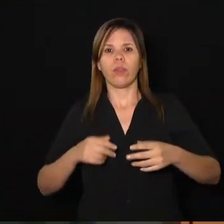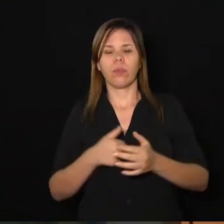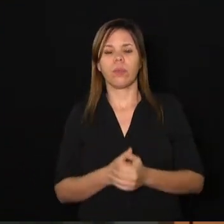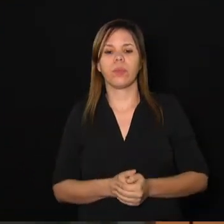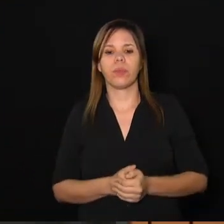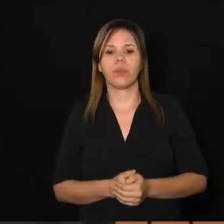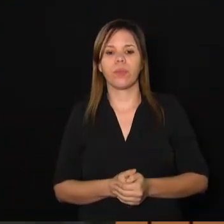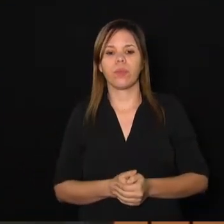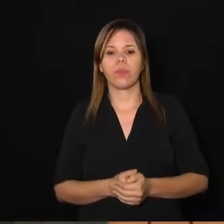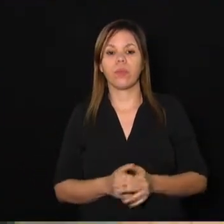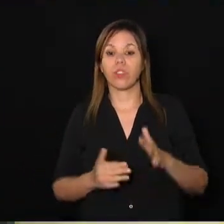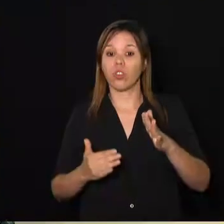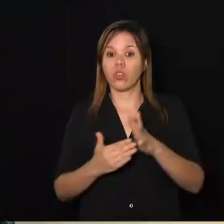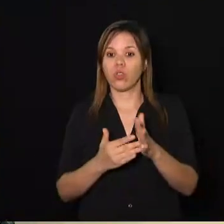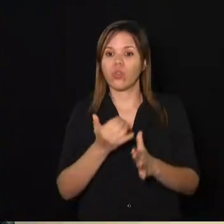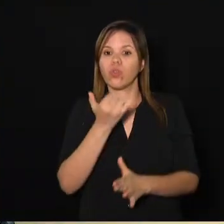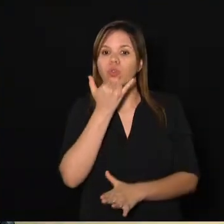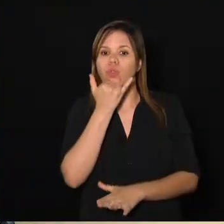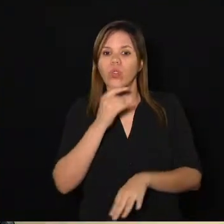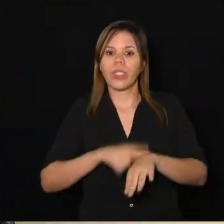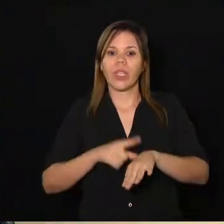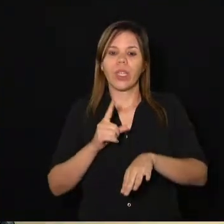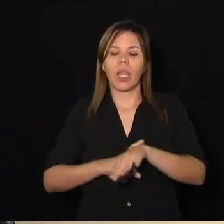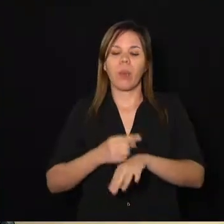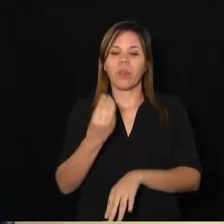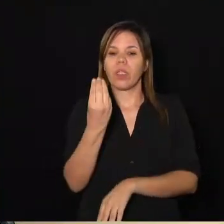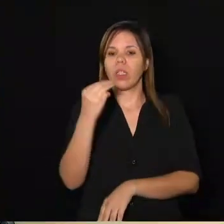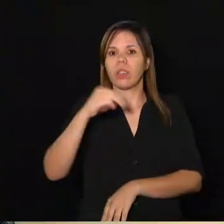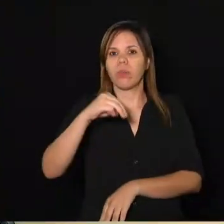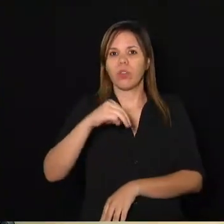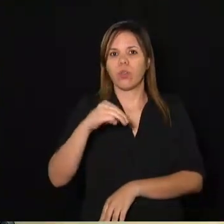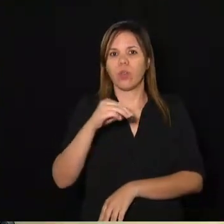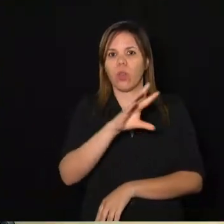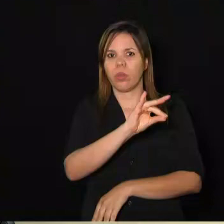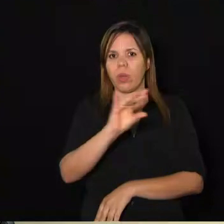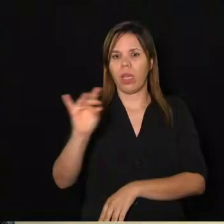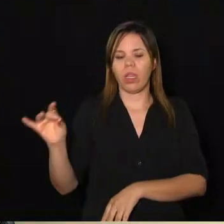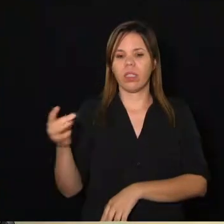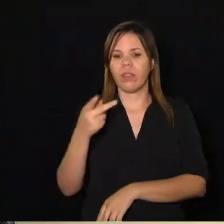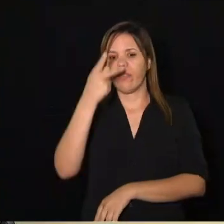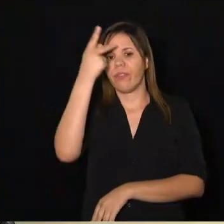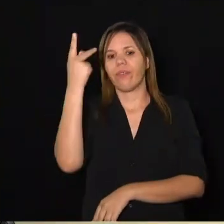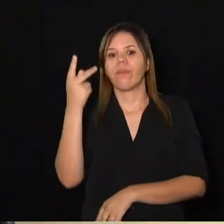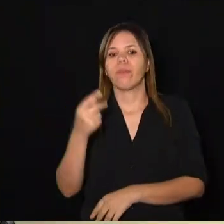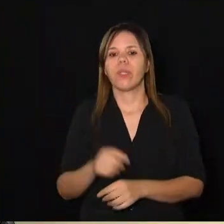eu queria solicitar o tempo de três minutos para a fala de cada membro aqui por gentileza